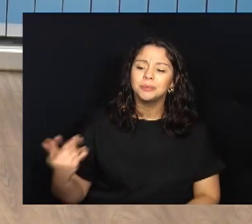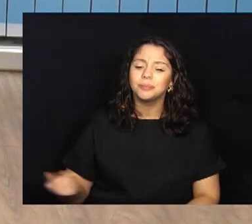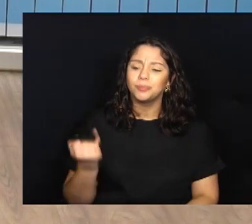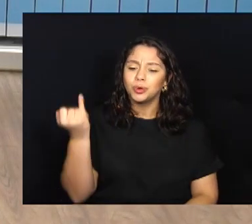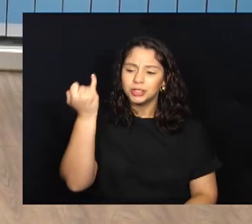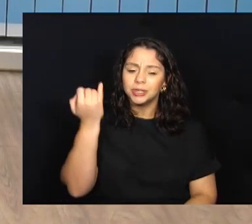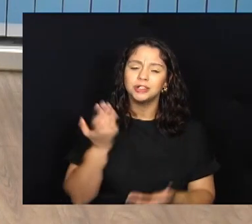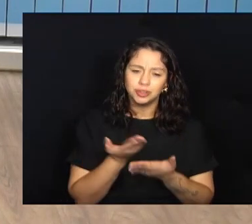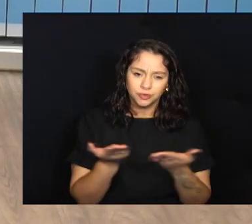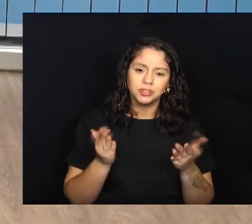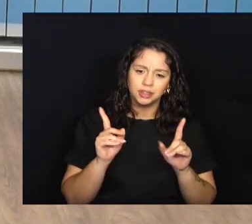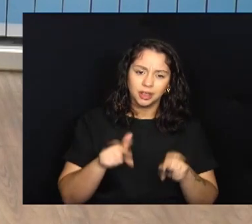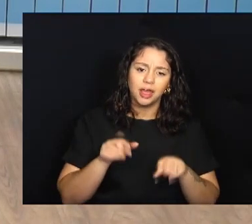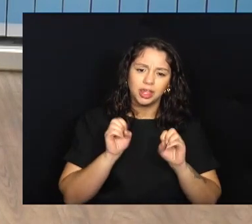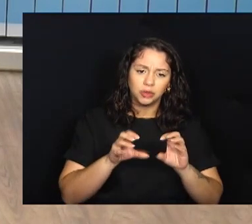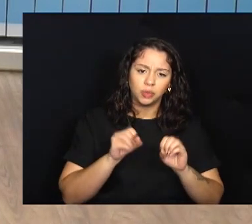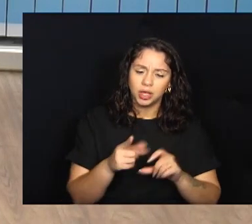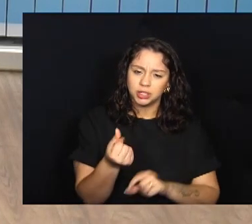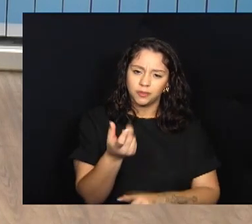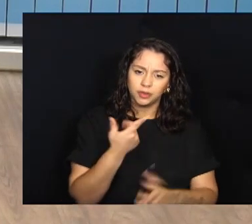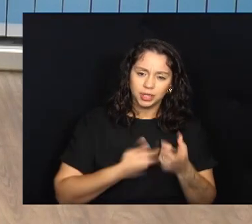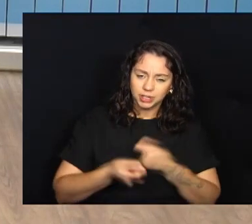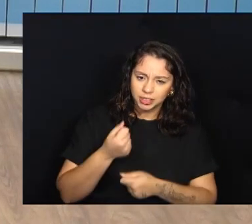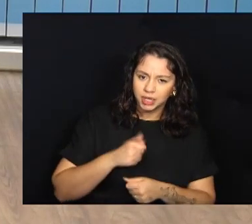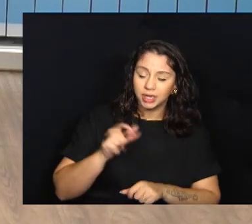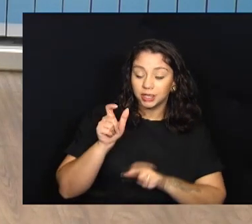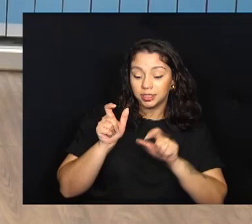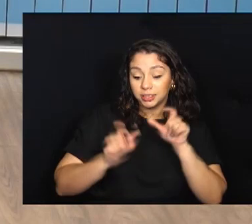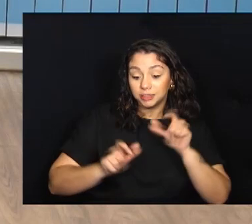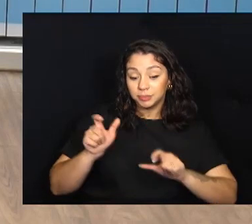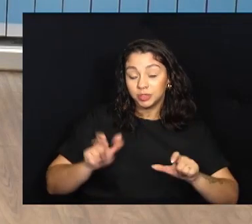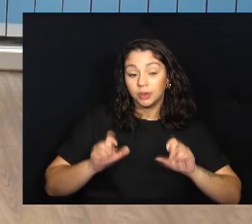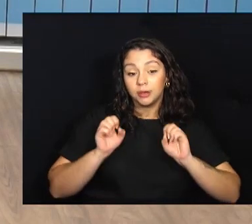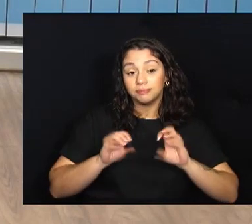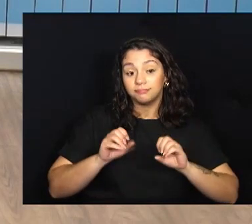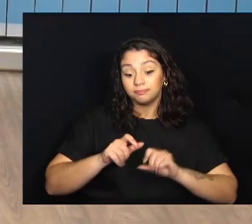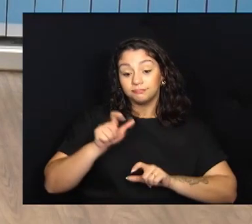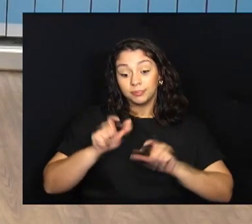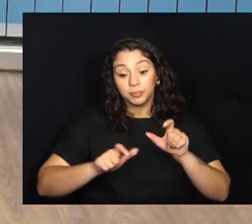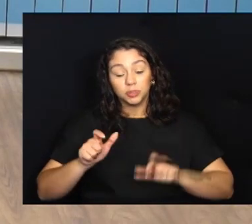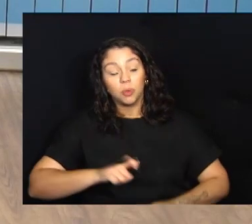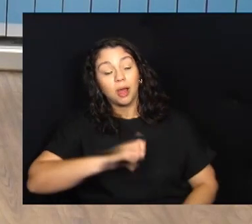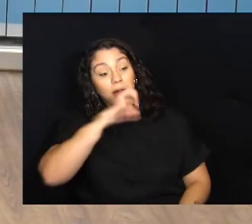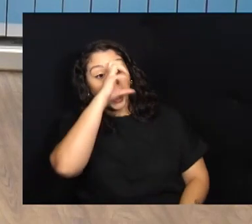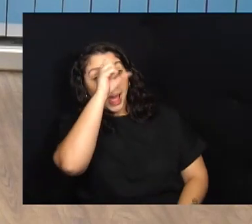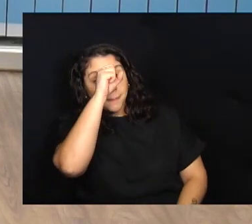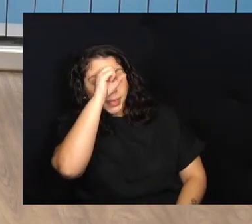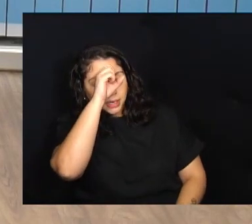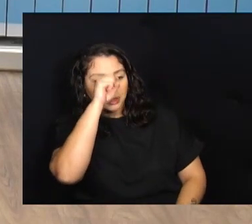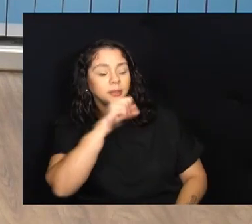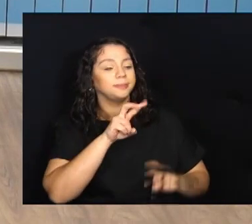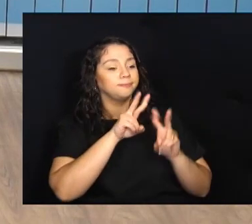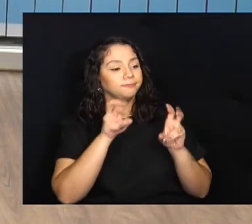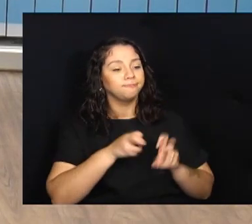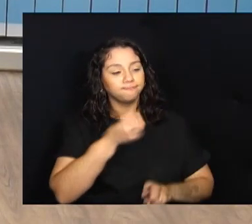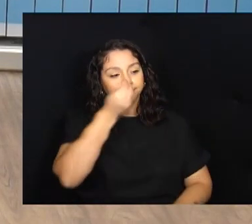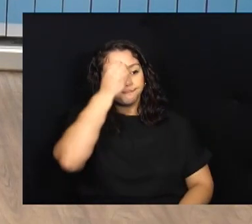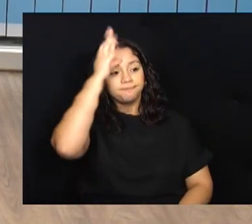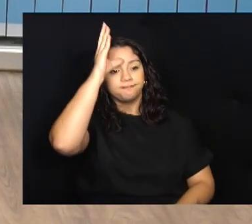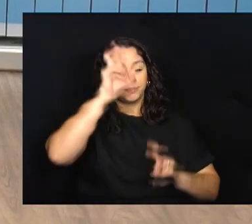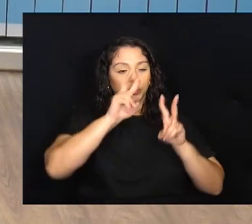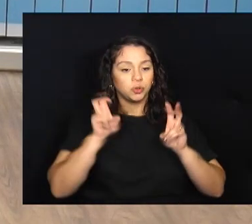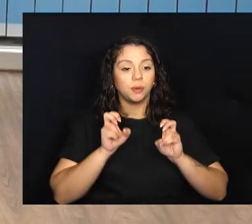você, né, como educador financeiro, das pessoas aprenderem e se informarem sobre